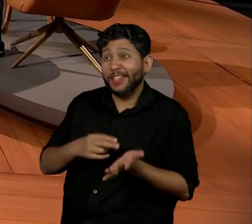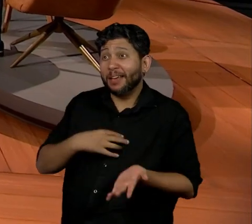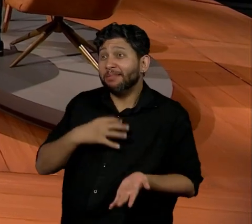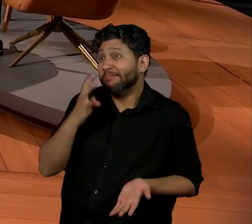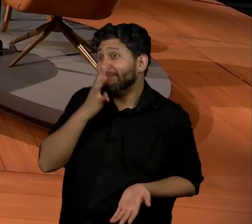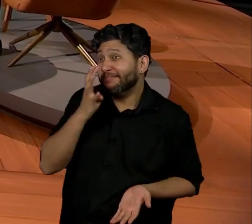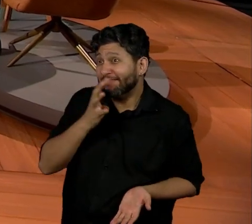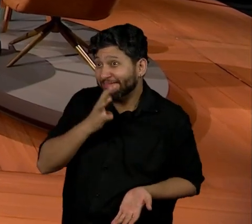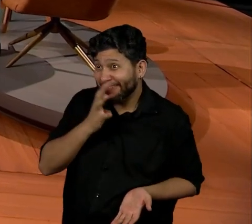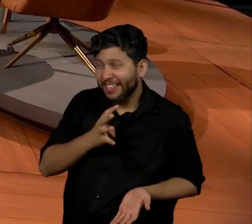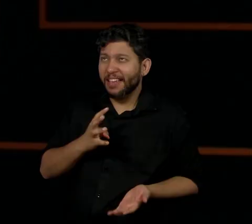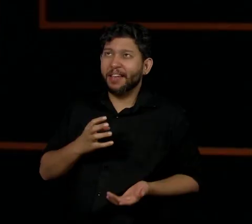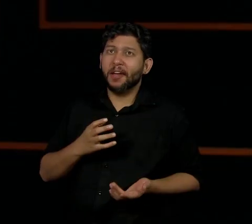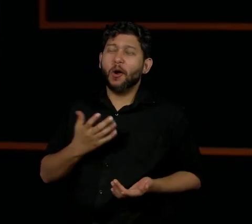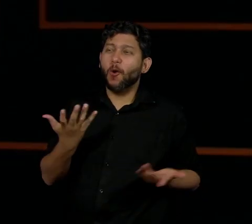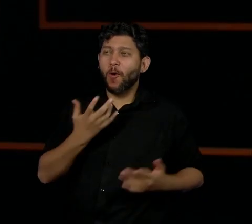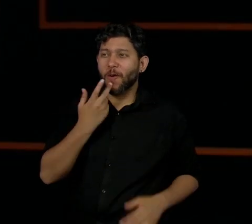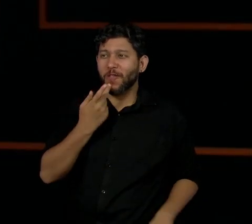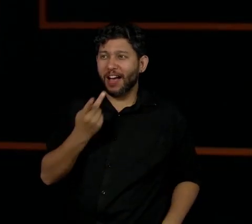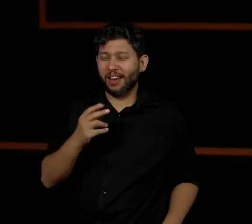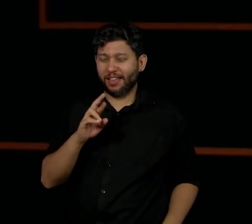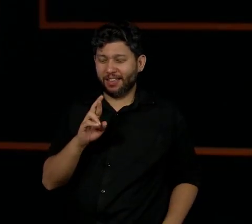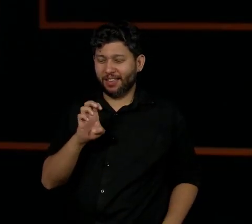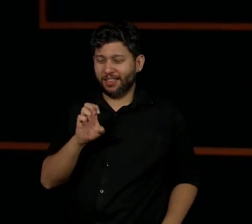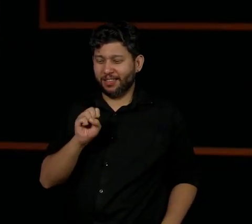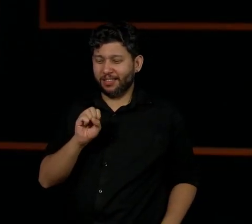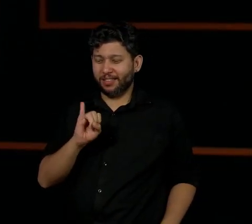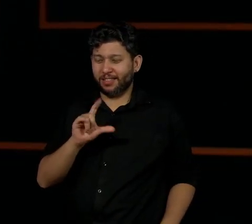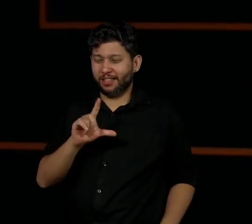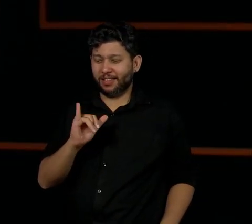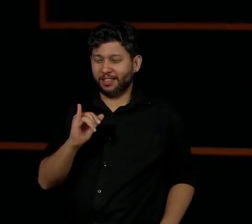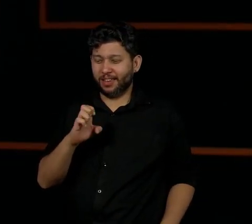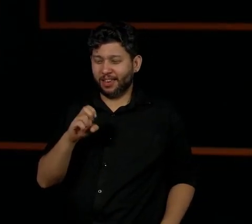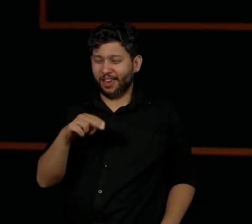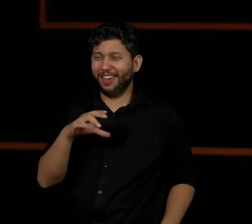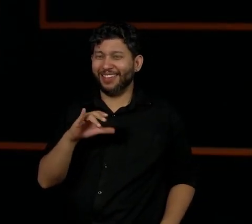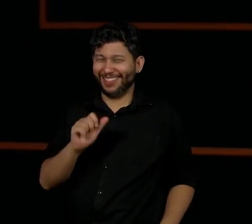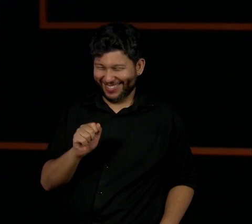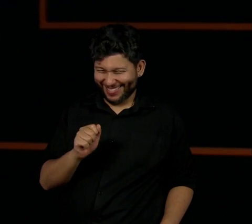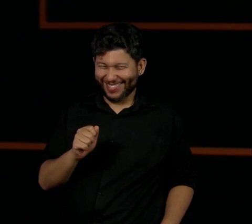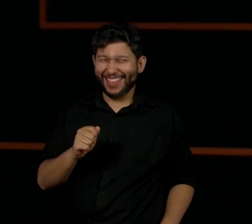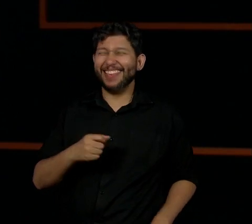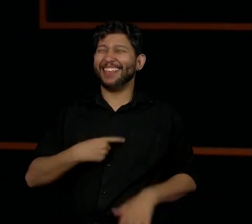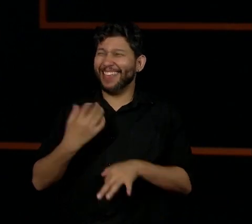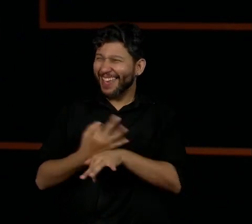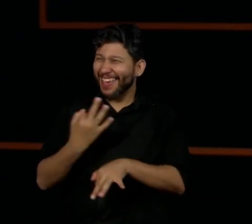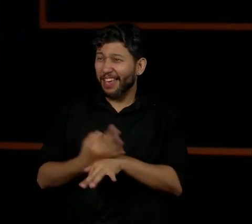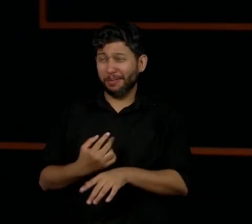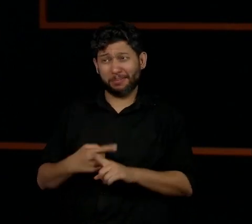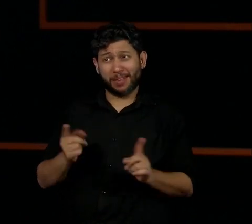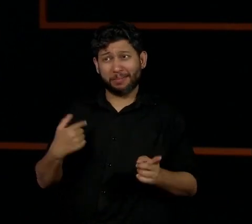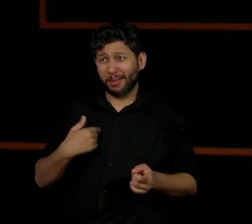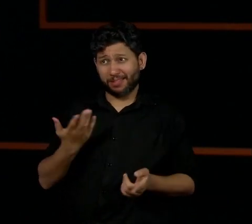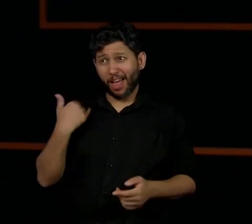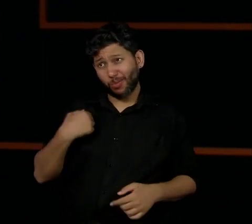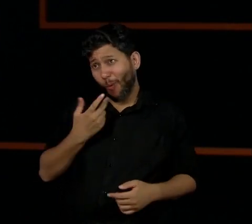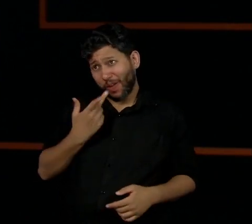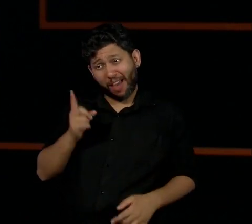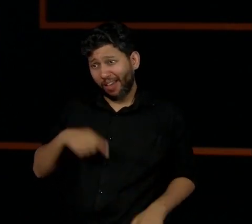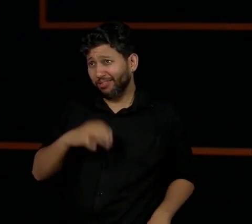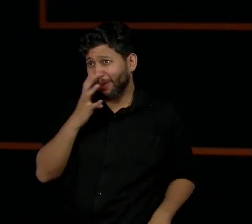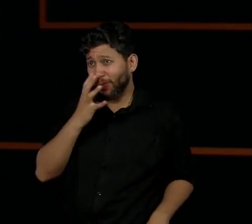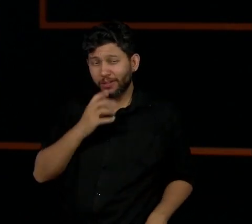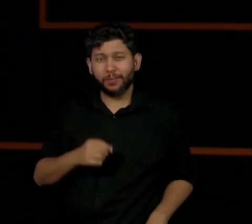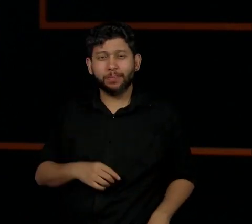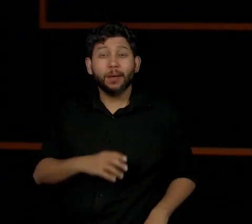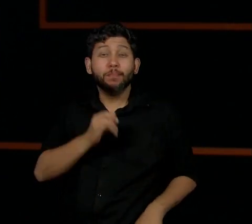para resiliência. Né? Eu tinha essa persistência e essa intuição e ficava ali na padaria, passava um ator, eu digo, não sei